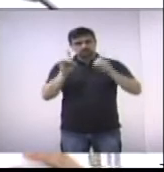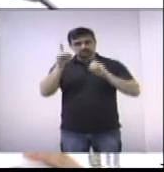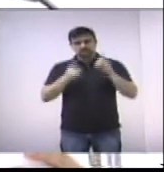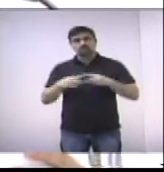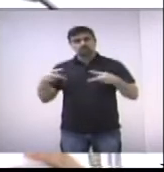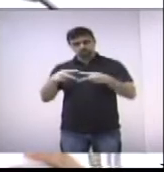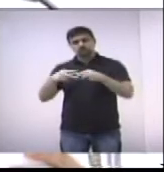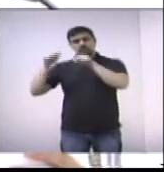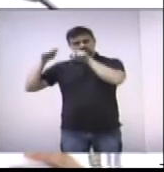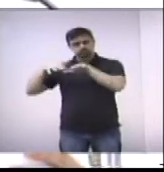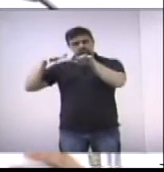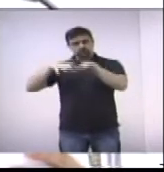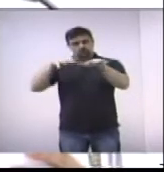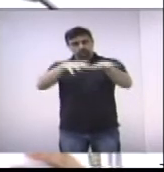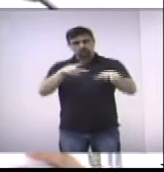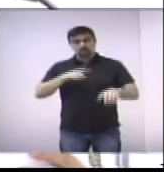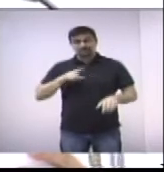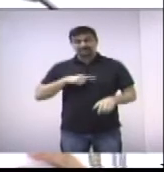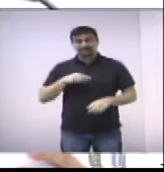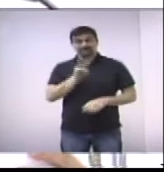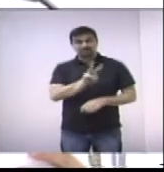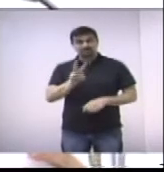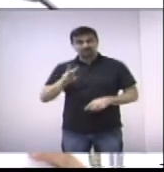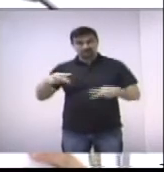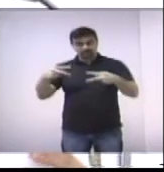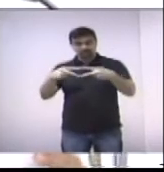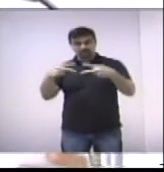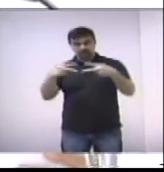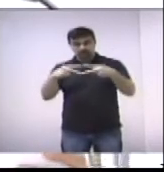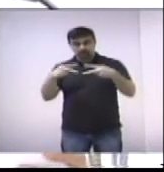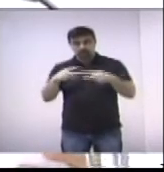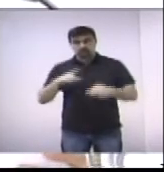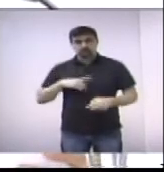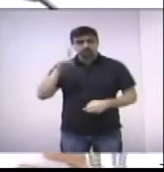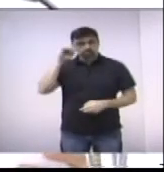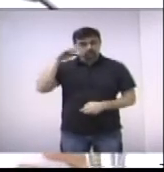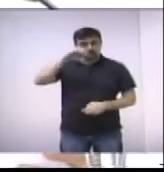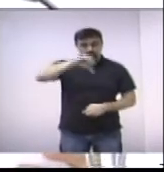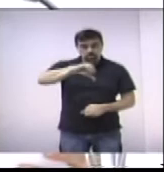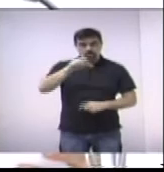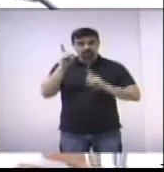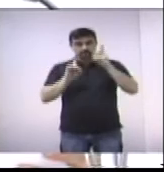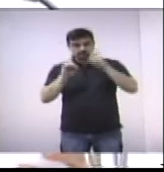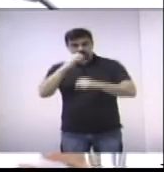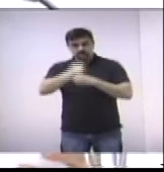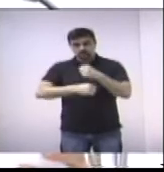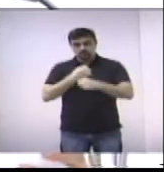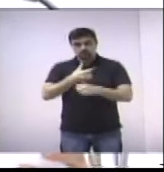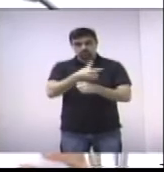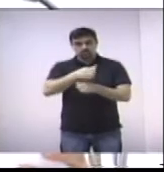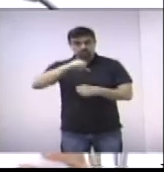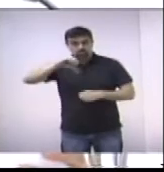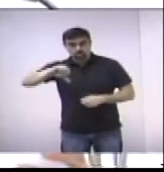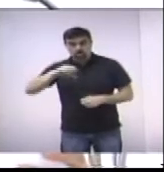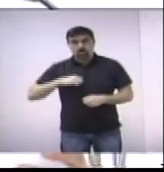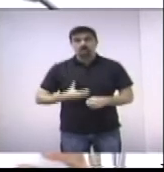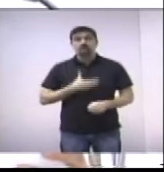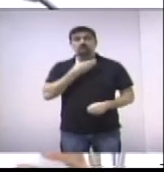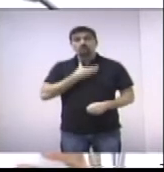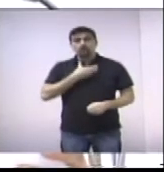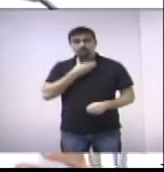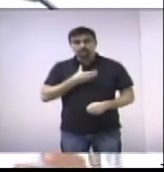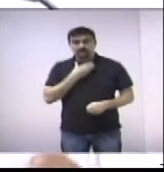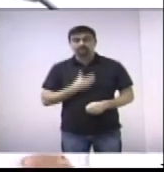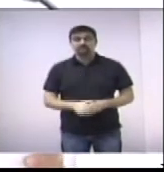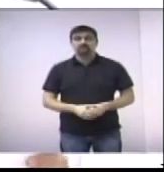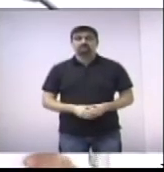Em reportagem do site Portal de Paulínia, datada de 9 de fevereiro de 2009, o prefeito de Paulínia, José Pavão